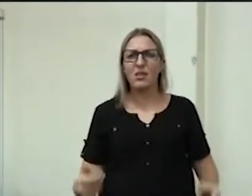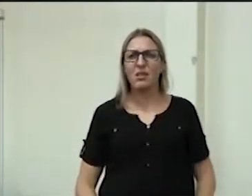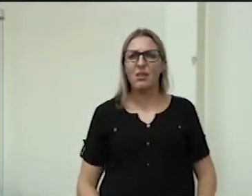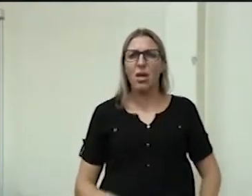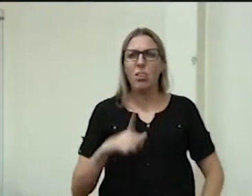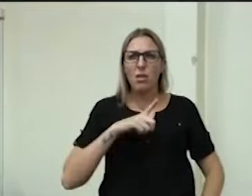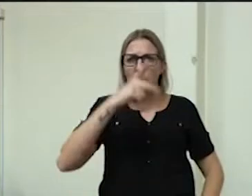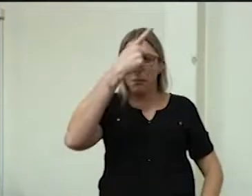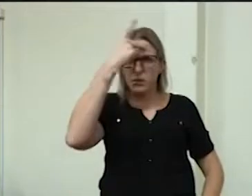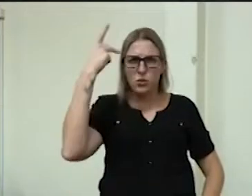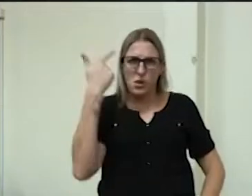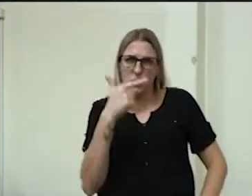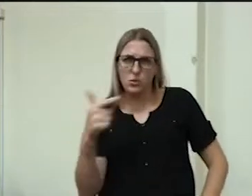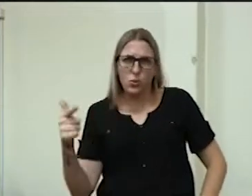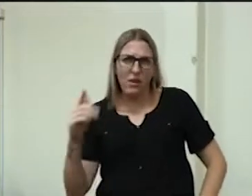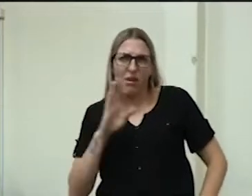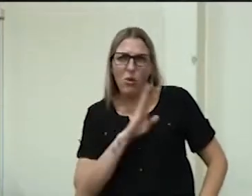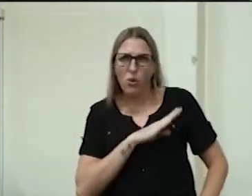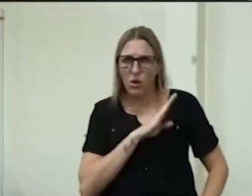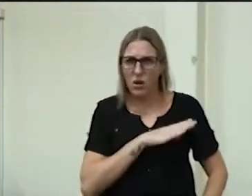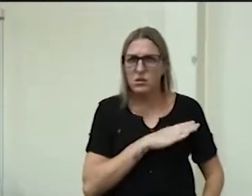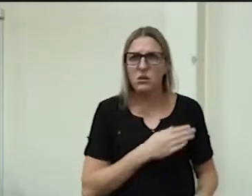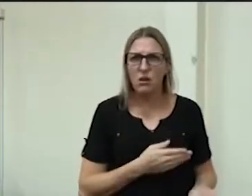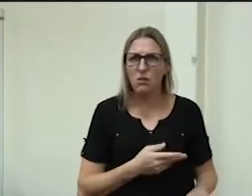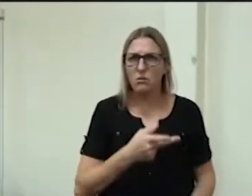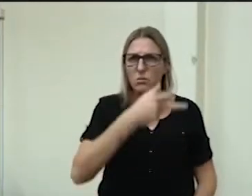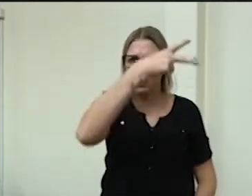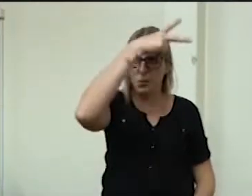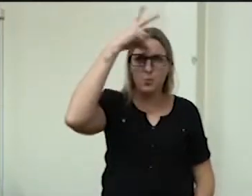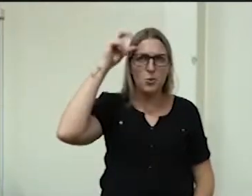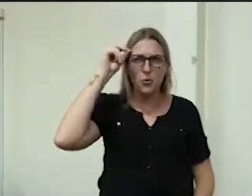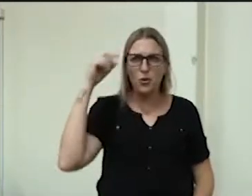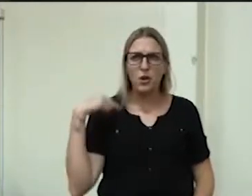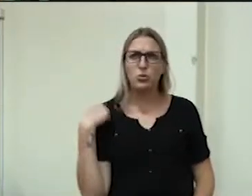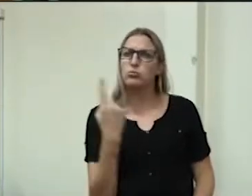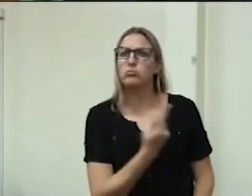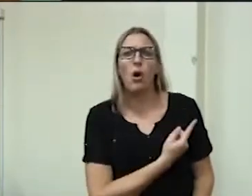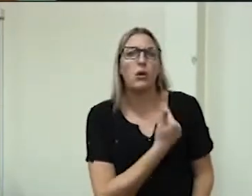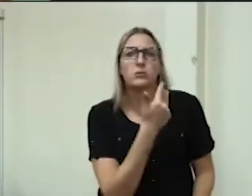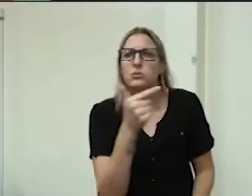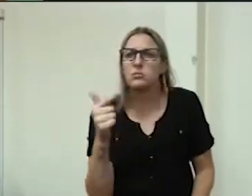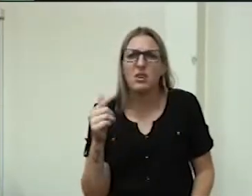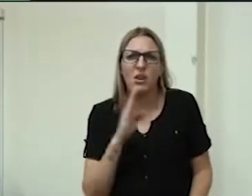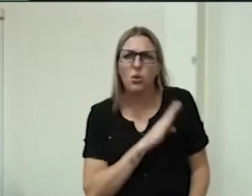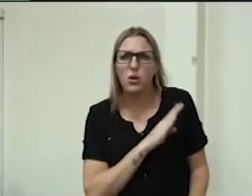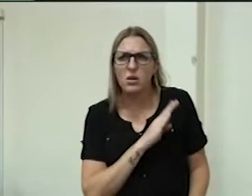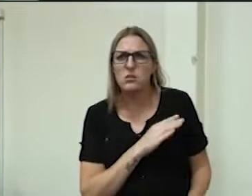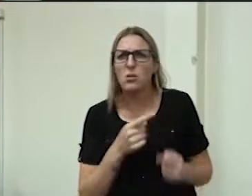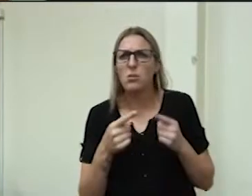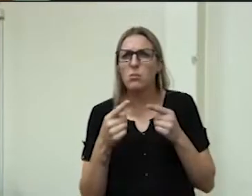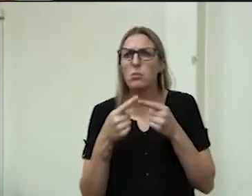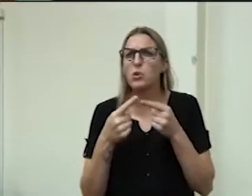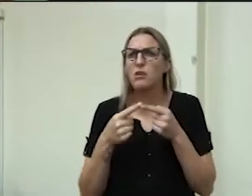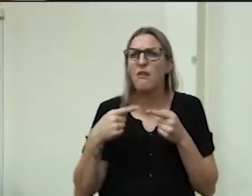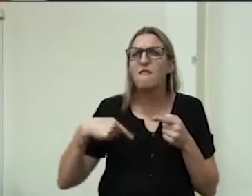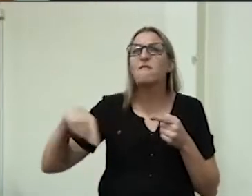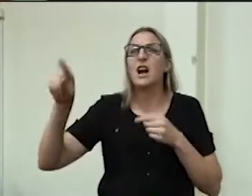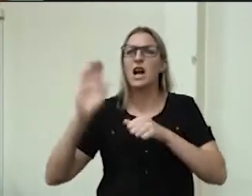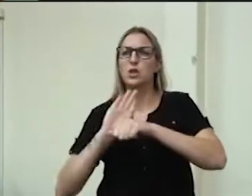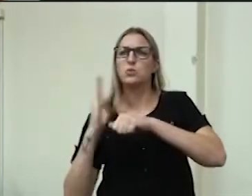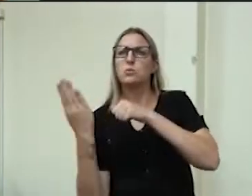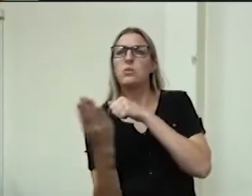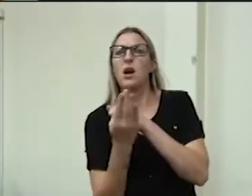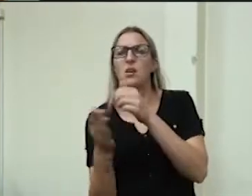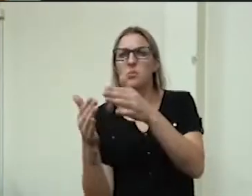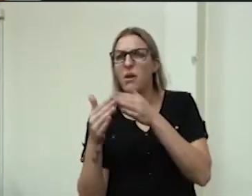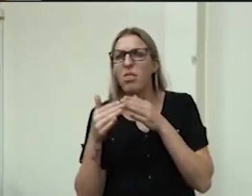têm coração. E nesse caso aí o prefeito nosso não tem coração. Porque ir lá nos bairros pedir voto e depois negar um acesso